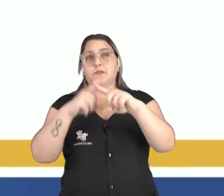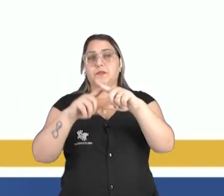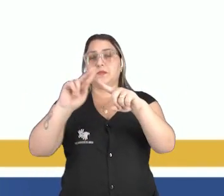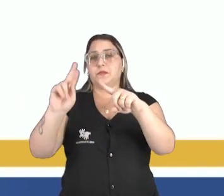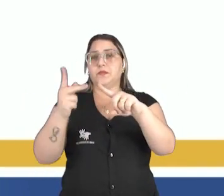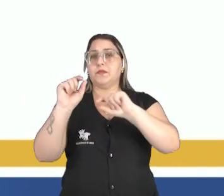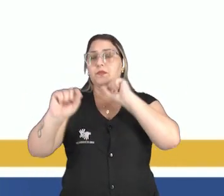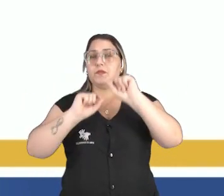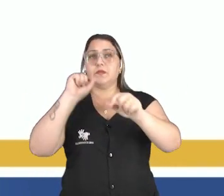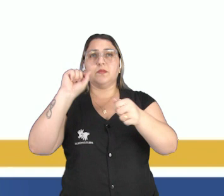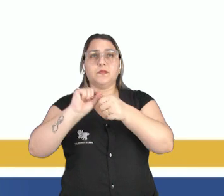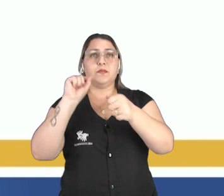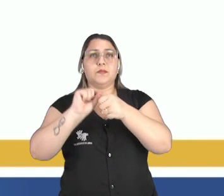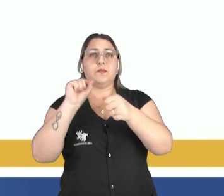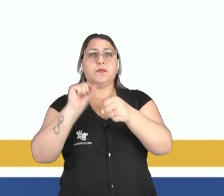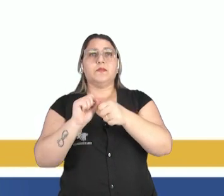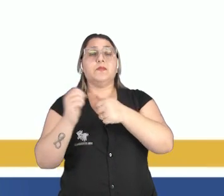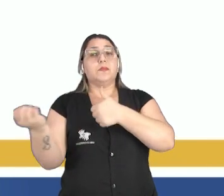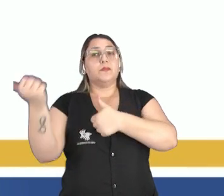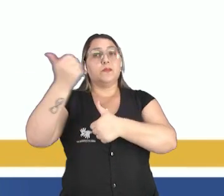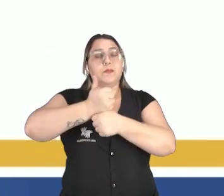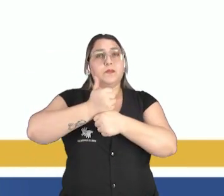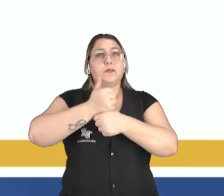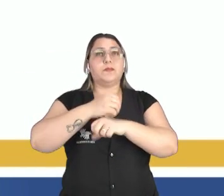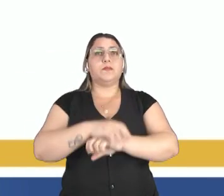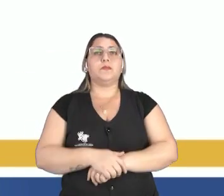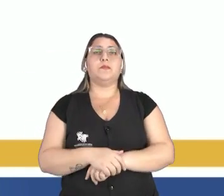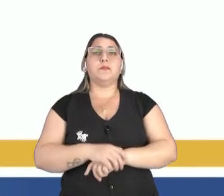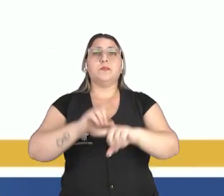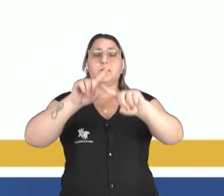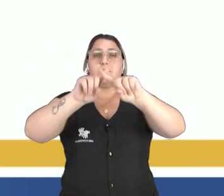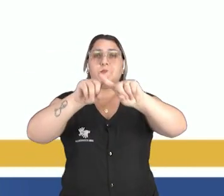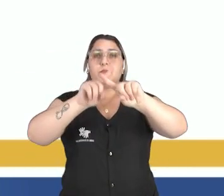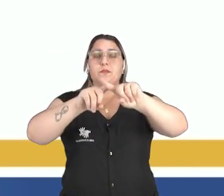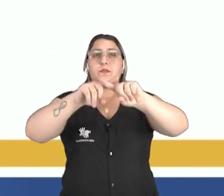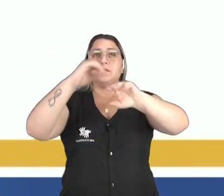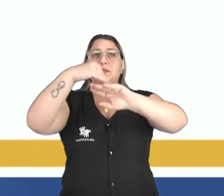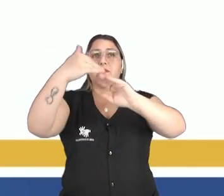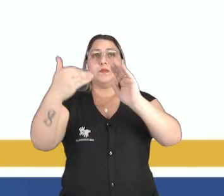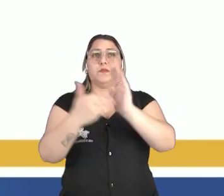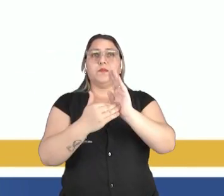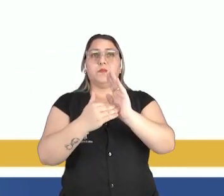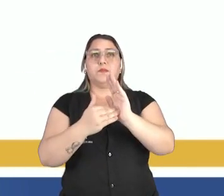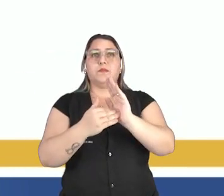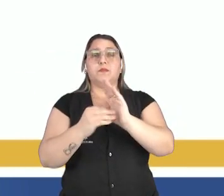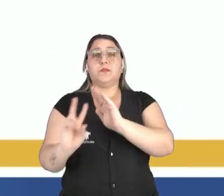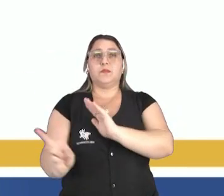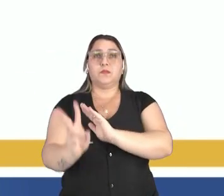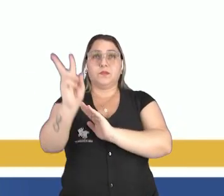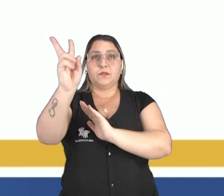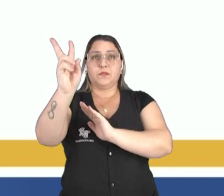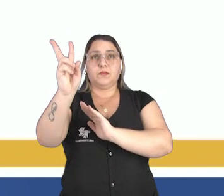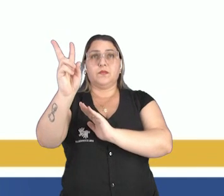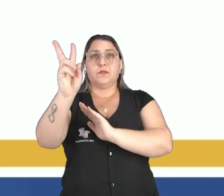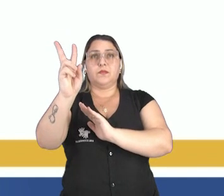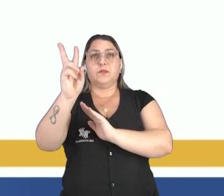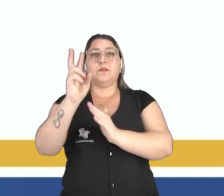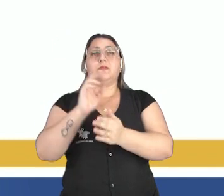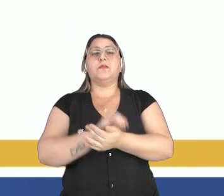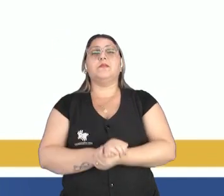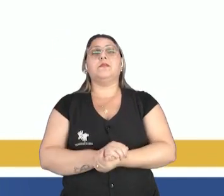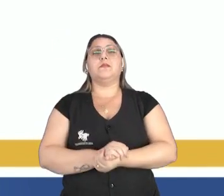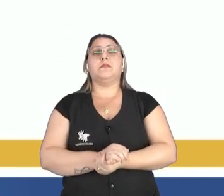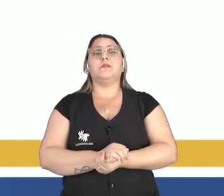que eu vou fazer? Você vai fazer a substituição. Multiplicando tudo, verifica o valor que vai dar, que foi o que deu